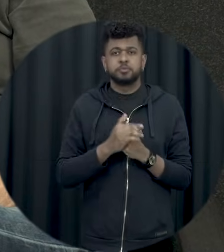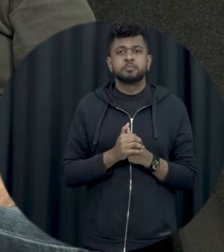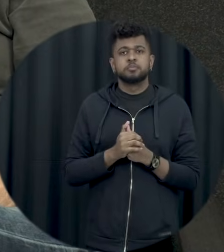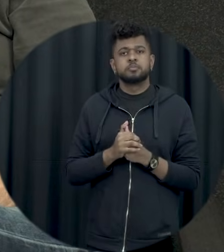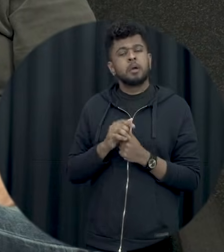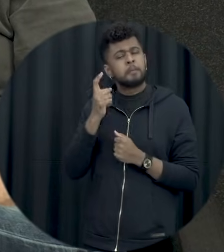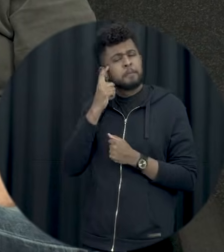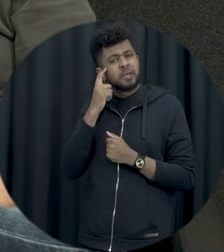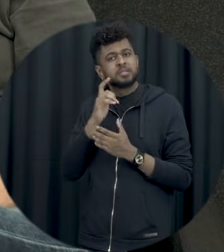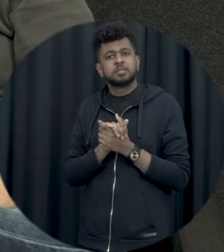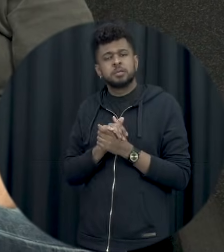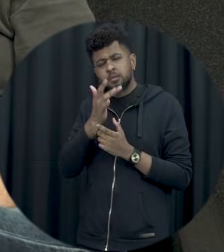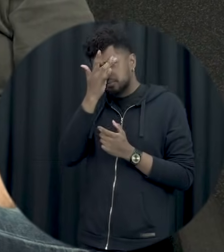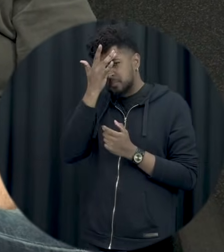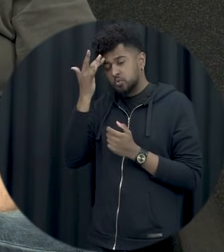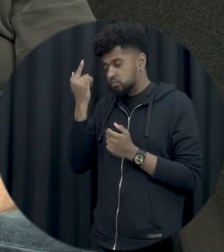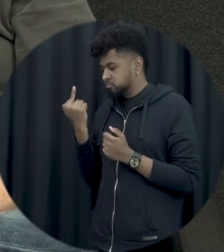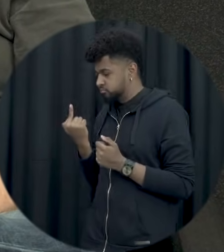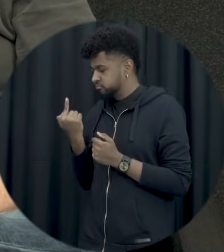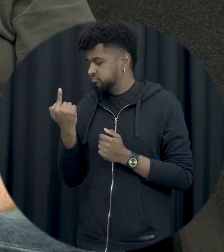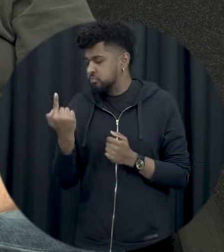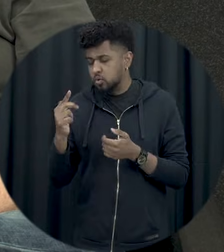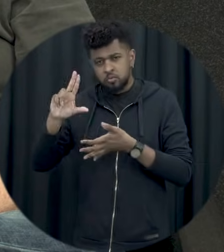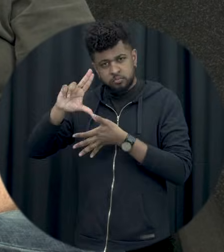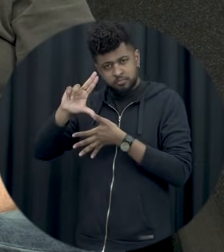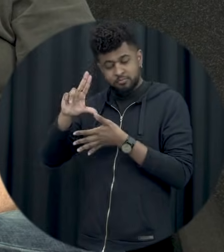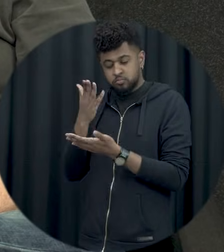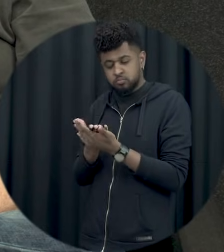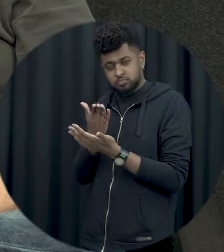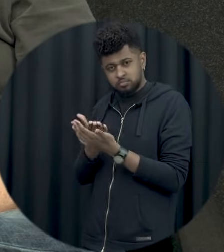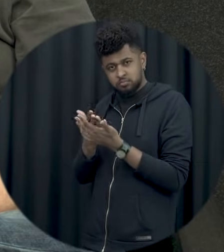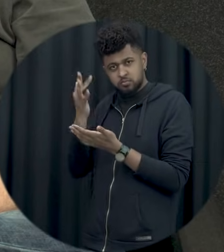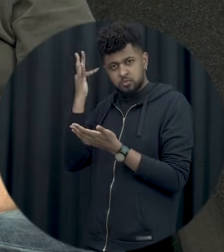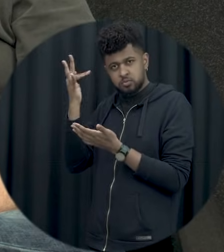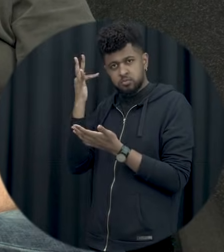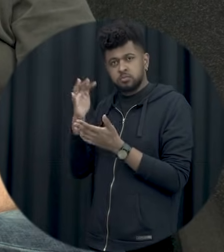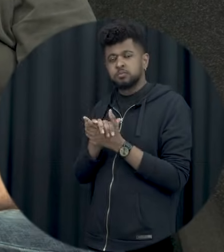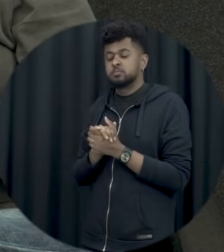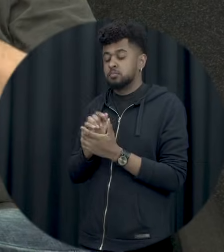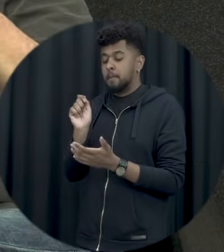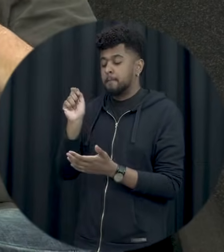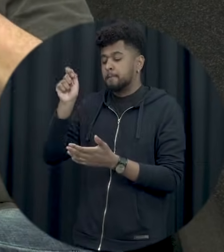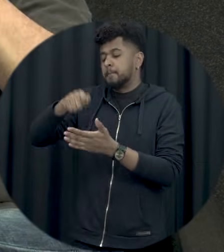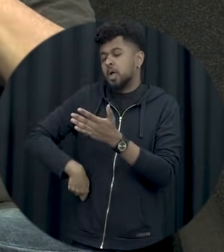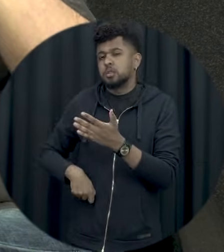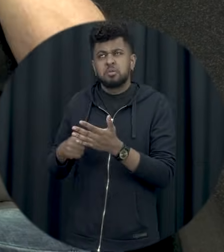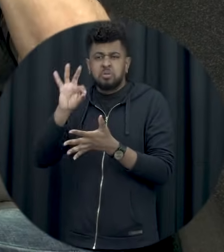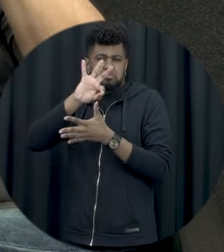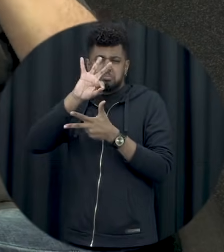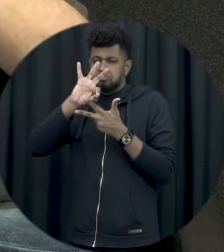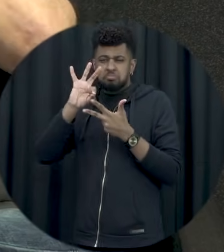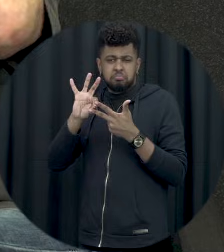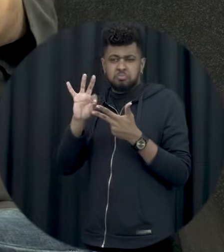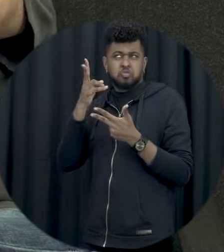imagine que alguém entre na UNILA para estudar na graduação e que, em vez de se matricular, de fazer Enem, etc.,